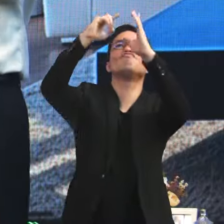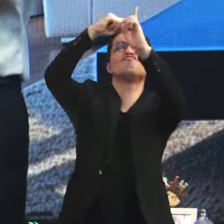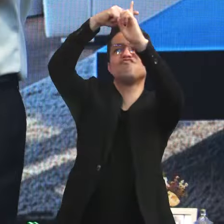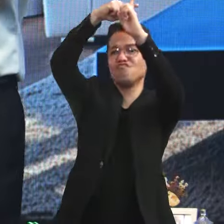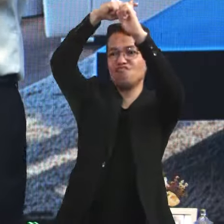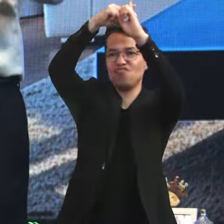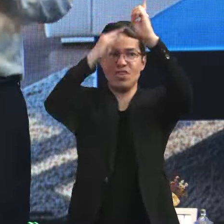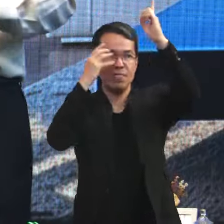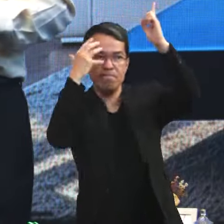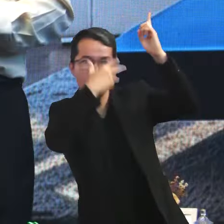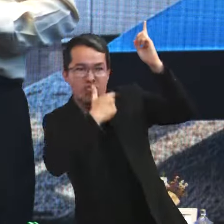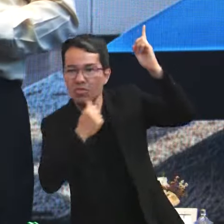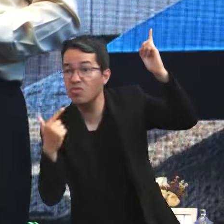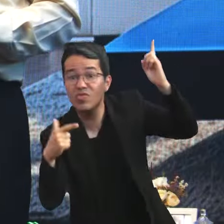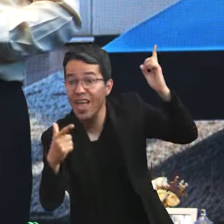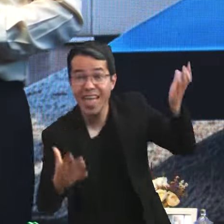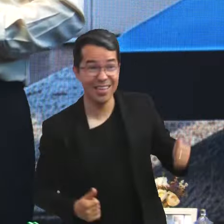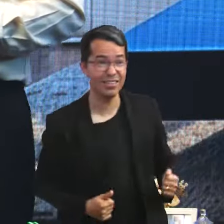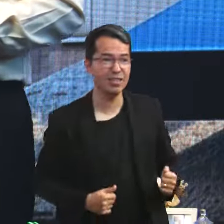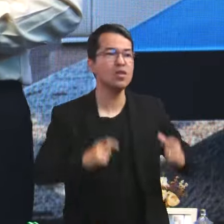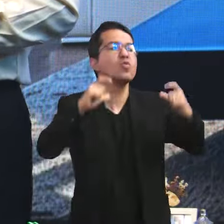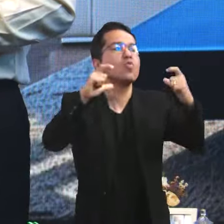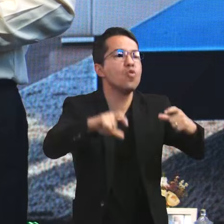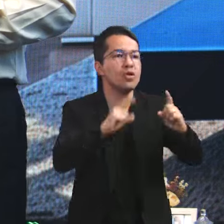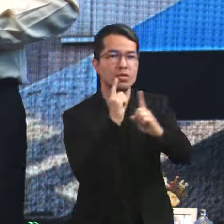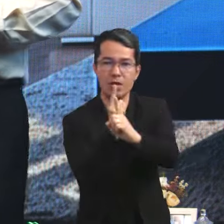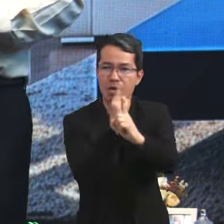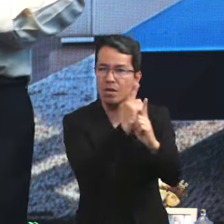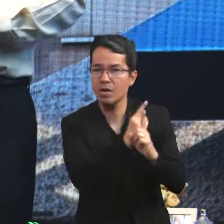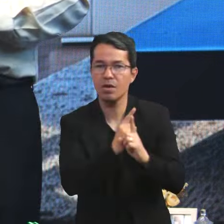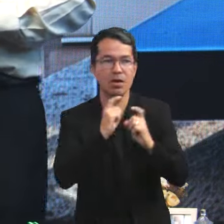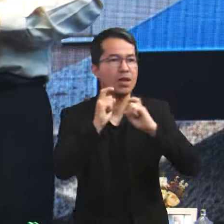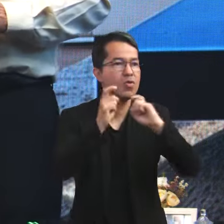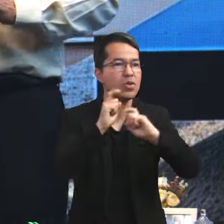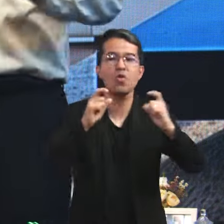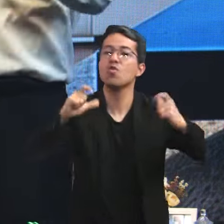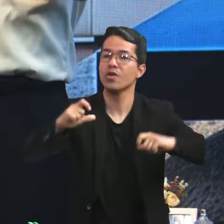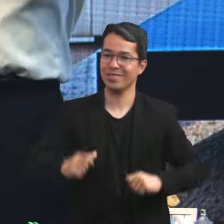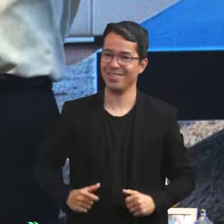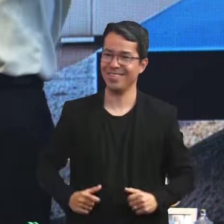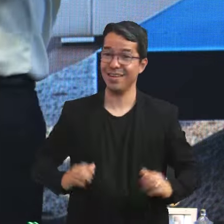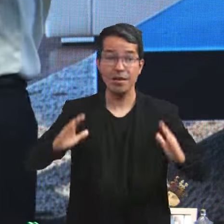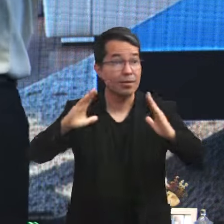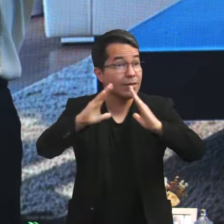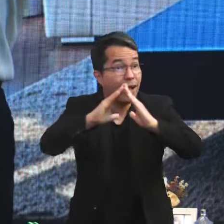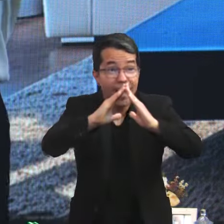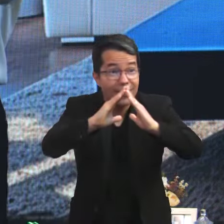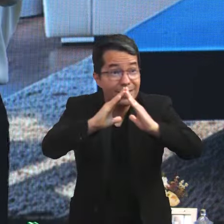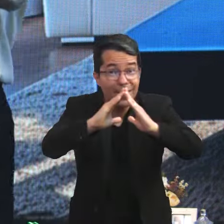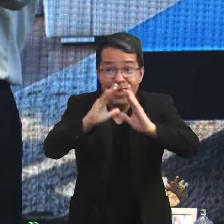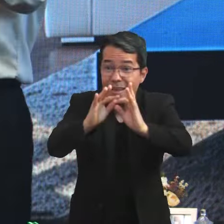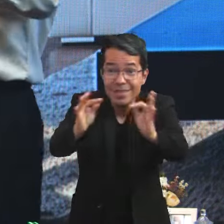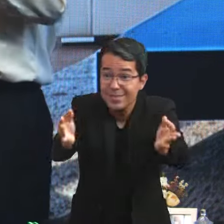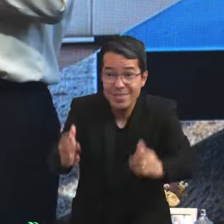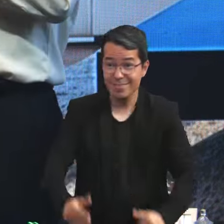ellos Se reunían solo casas eles se reun apenas nas casas Pero este fue un paso importante